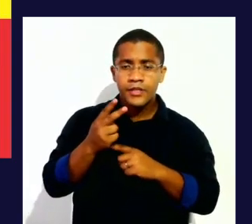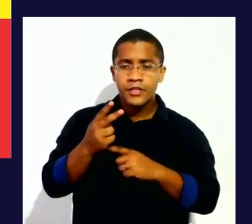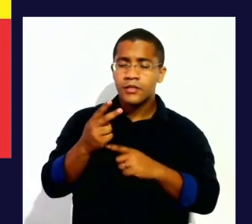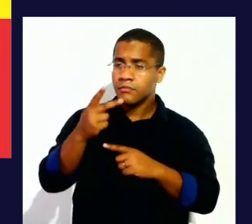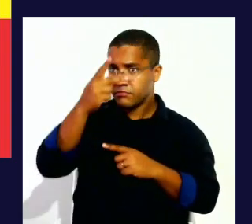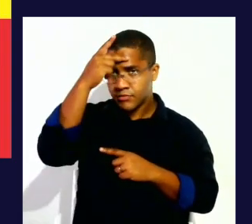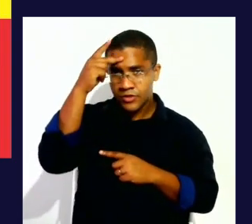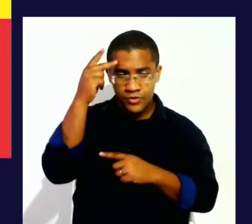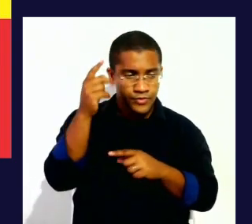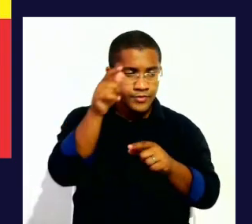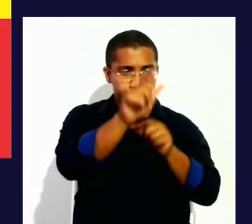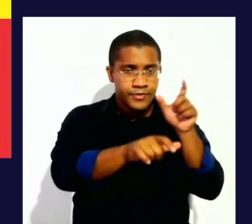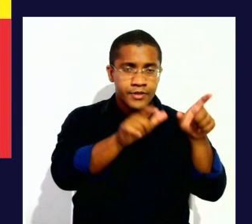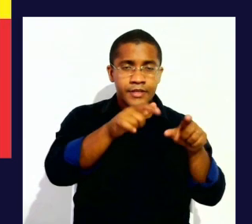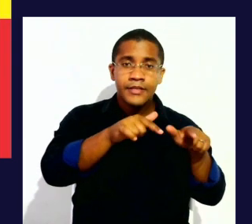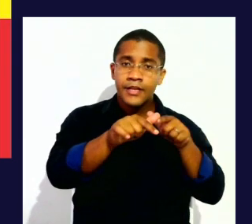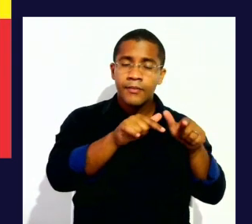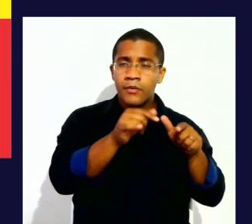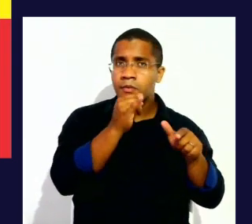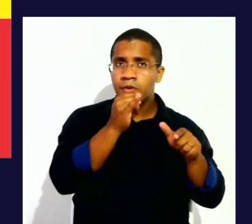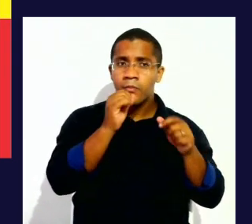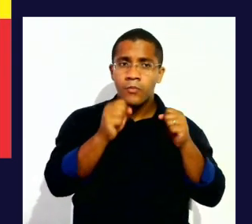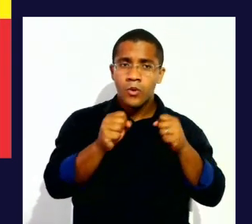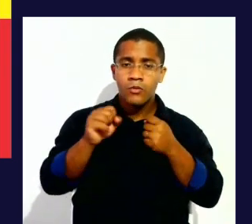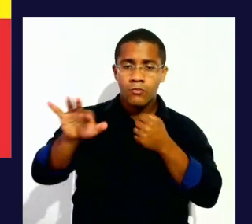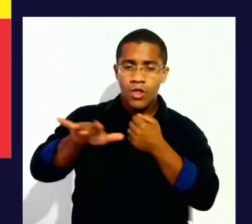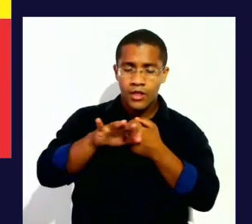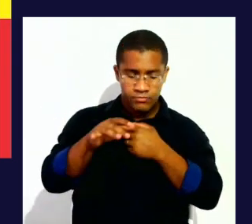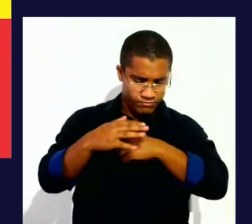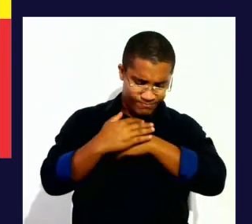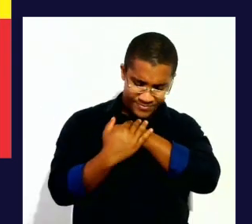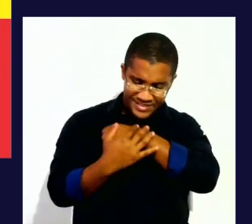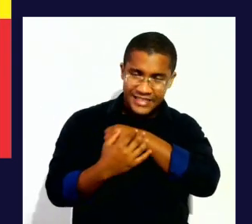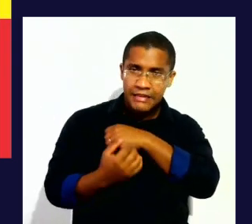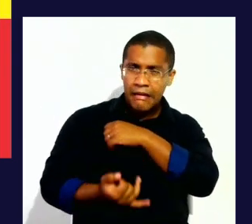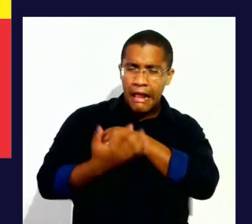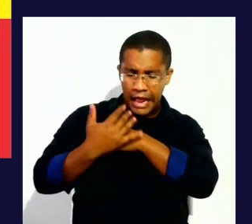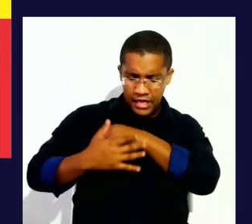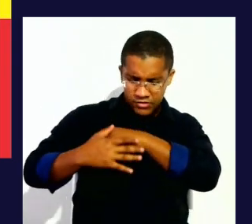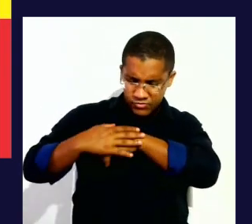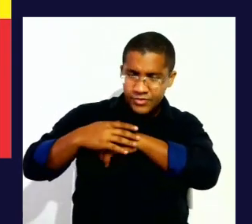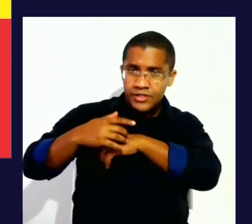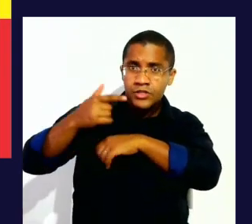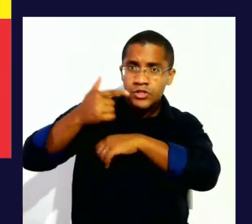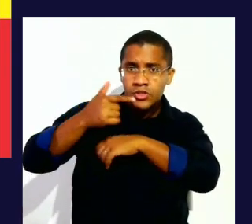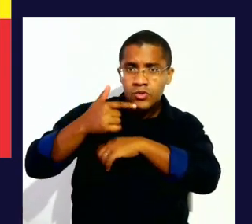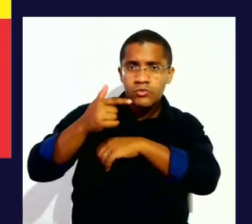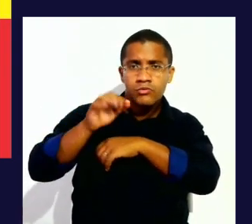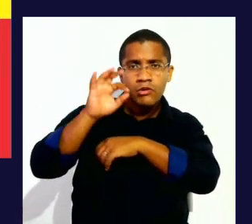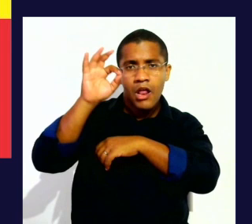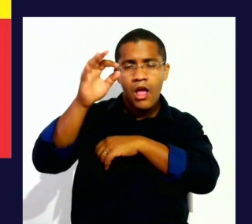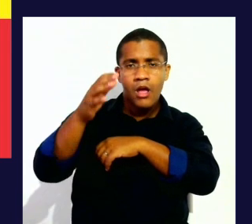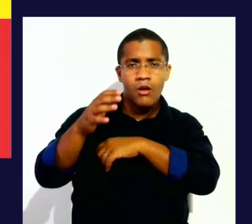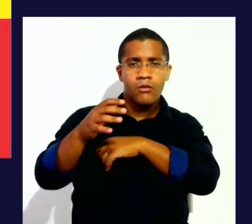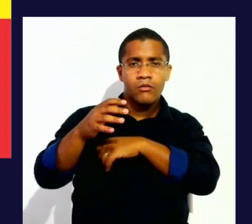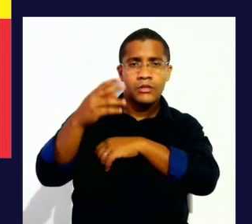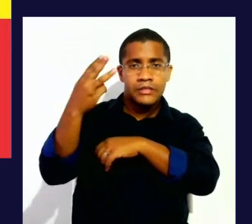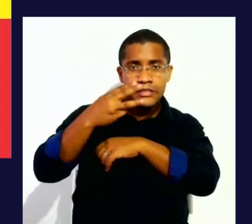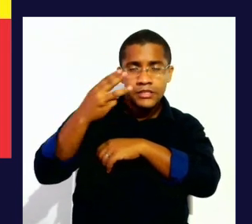os trabalhadores aí de queimaduras de segundo, de terceiro grau, que são resultantes